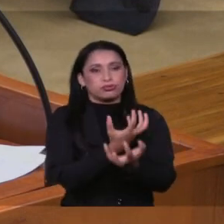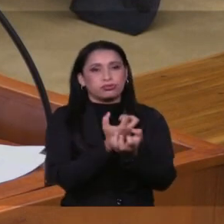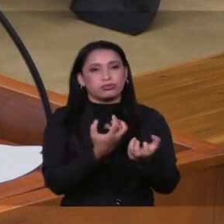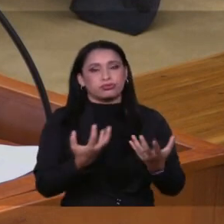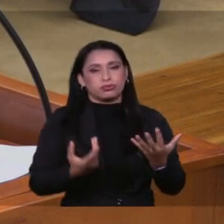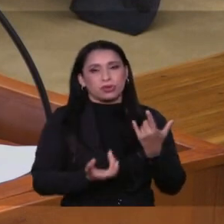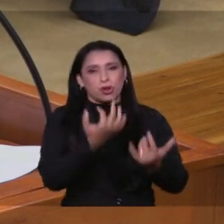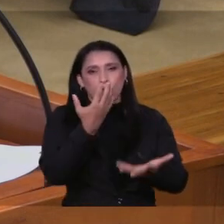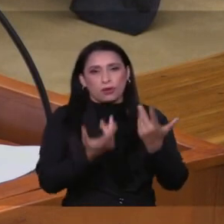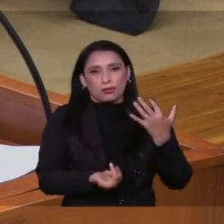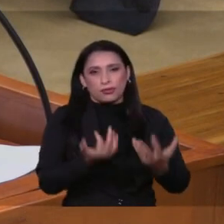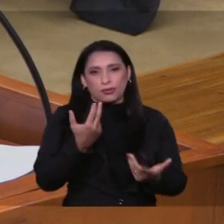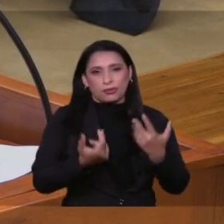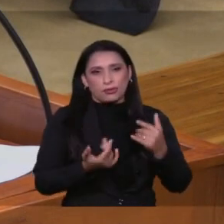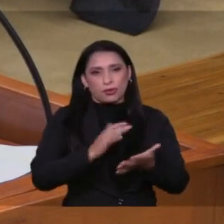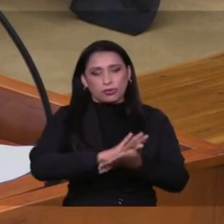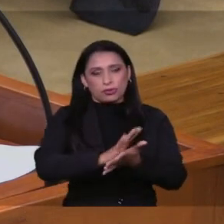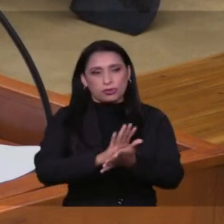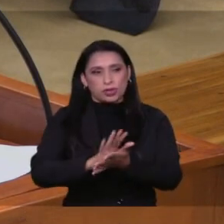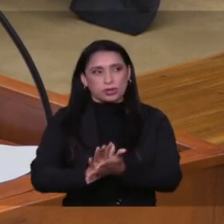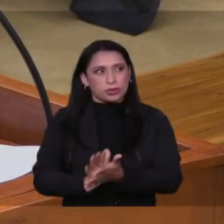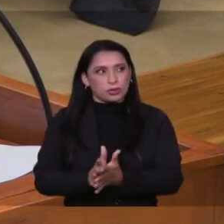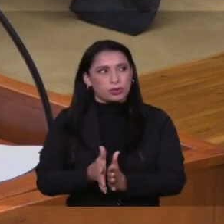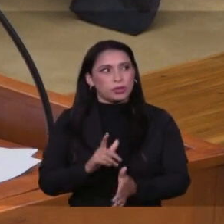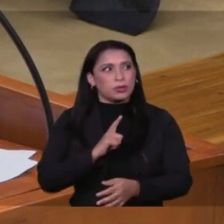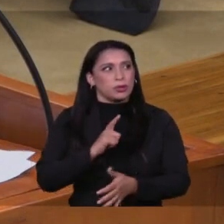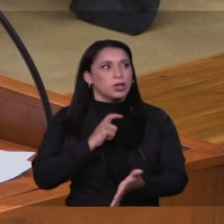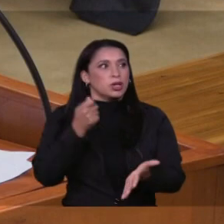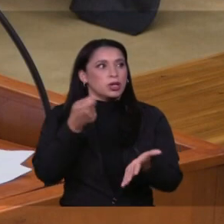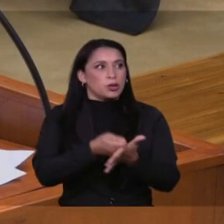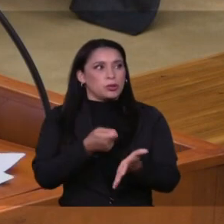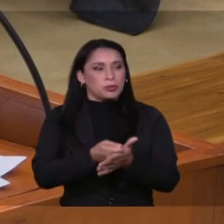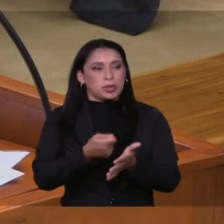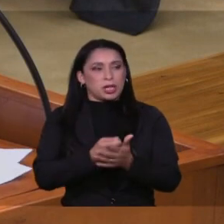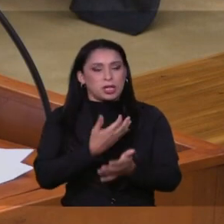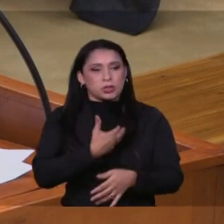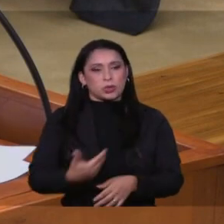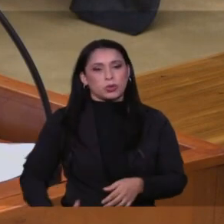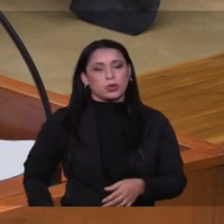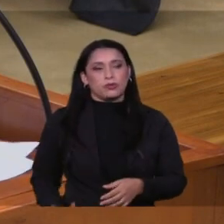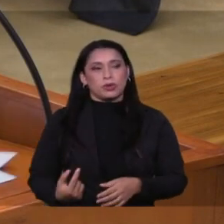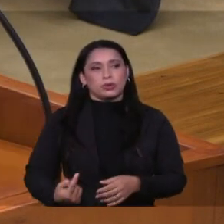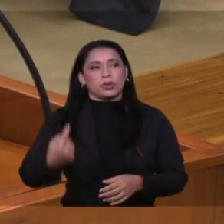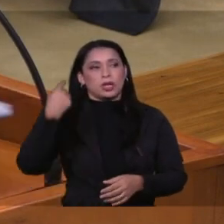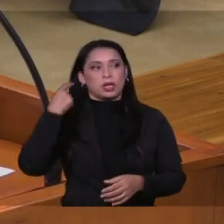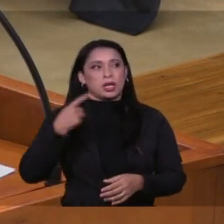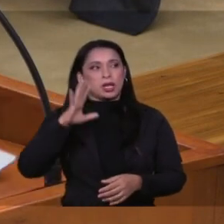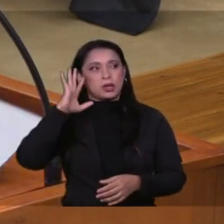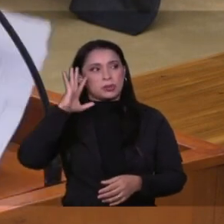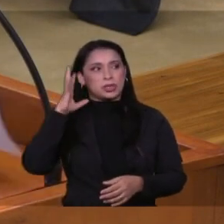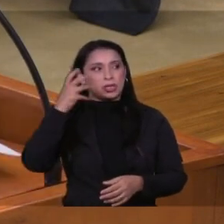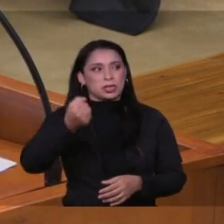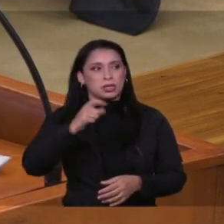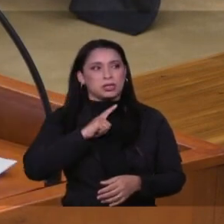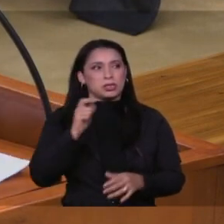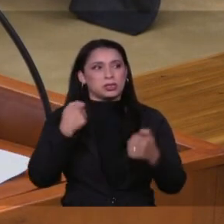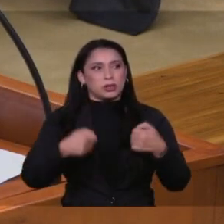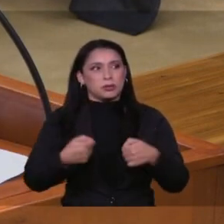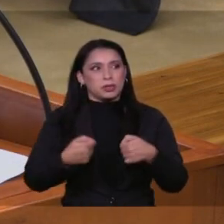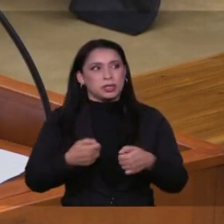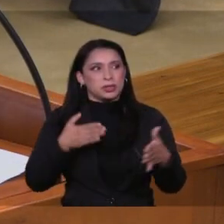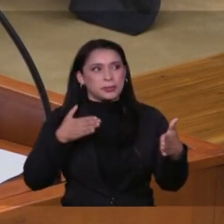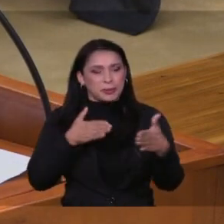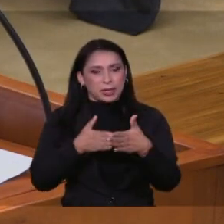Tribunal Federal, de certa forma, obrigasse o governo federal à época a tomar as medidas necessárias para